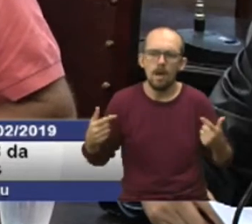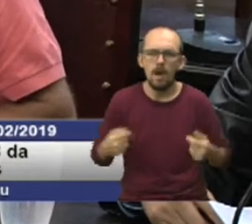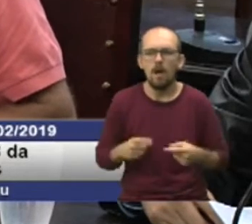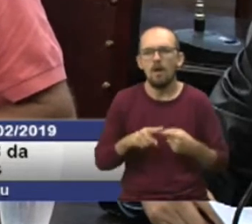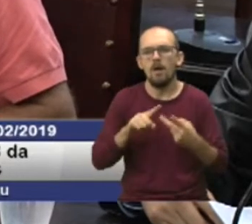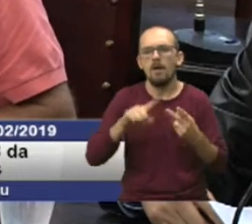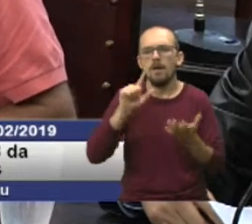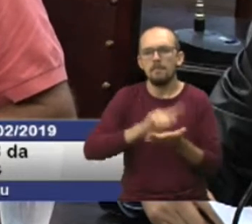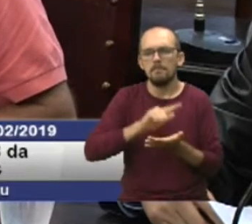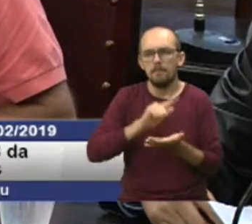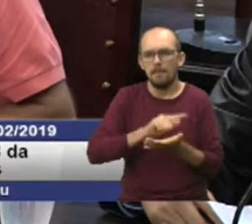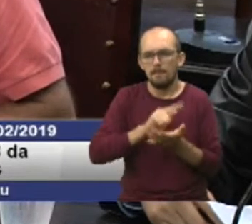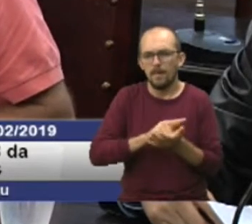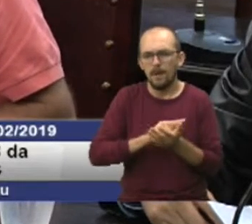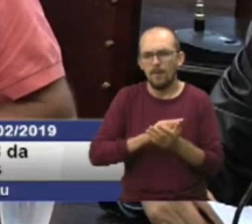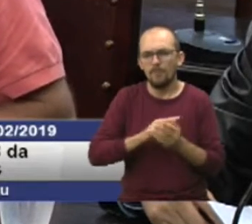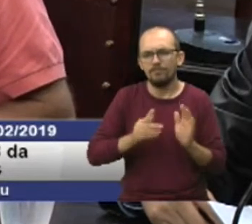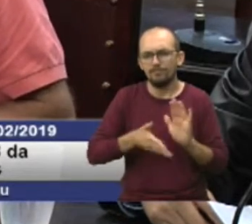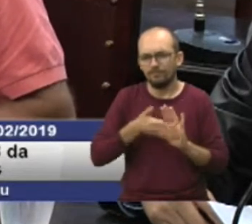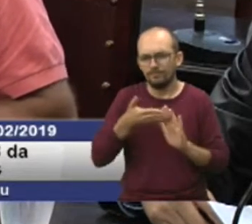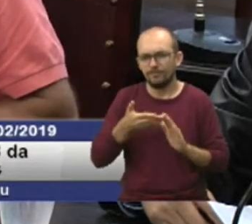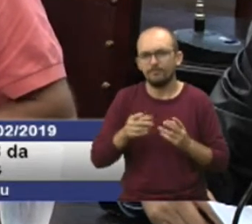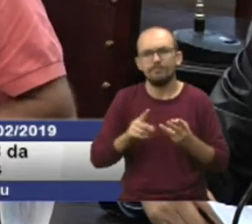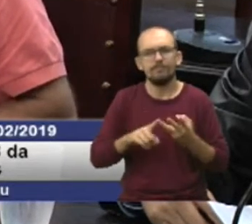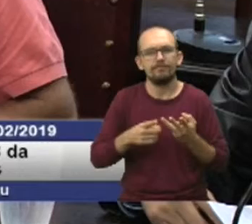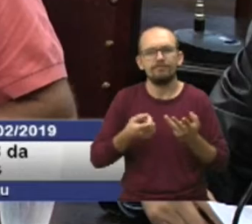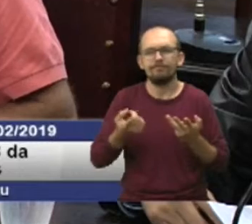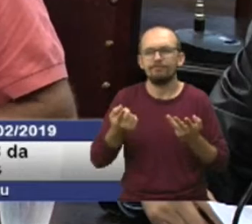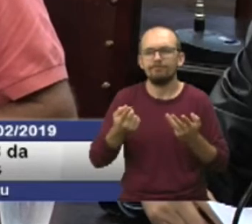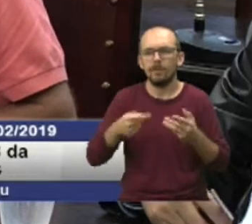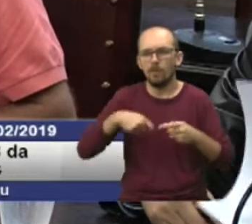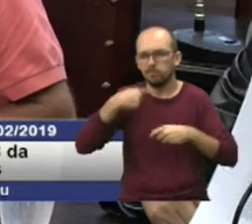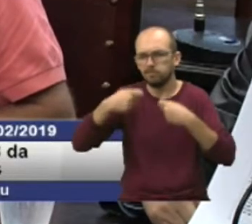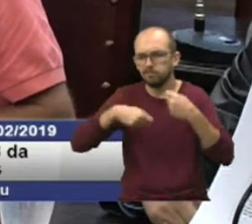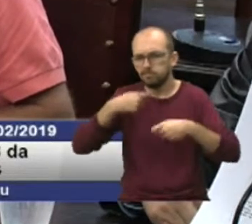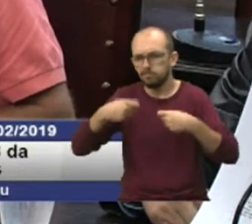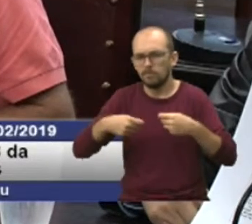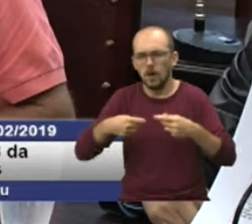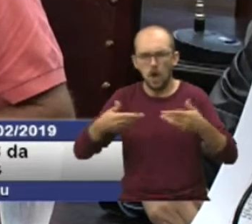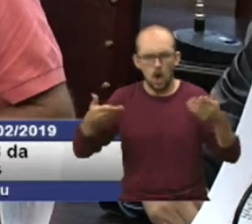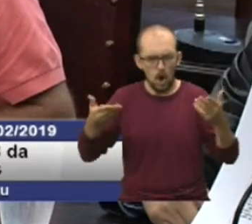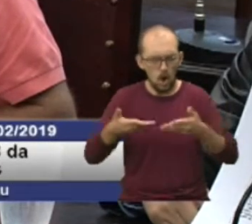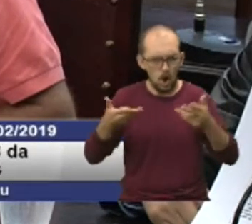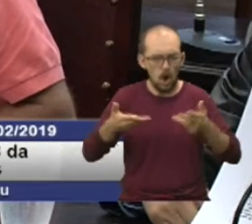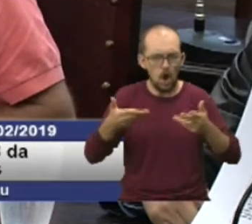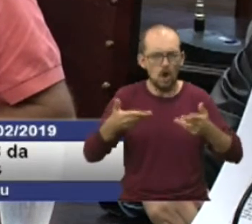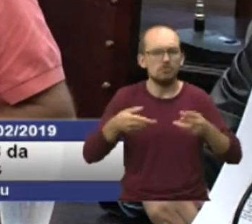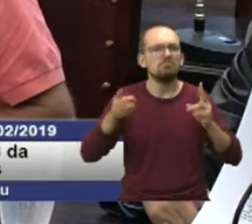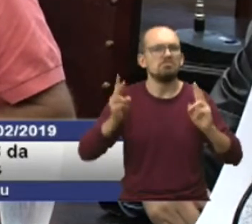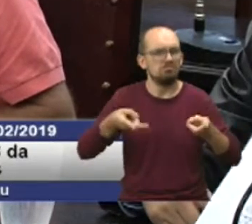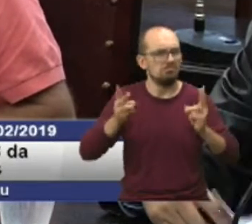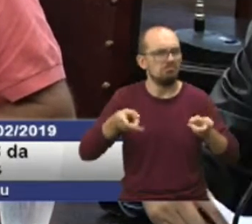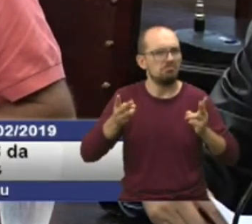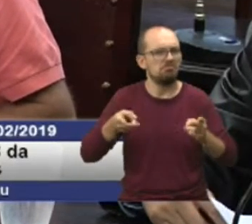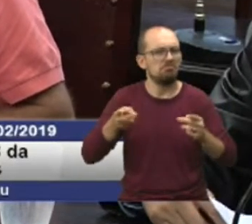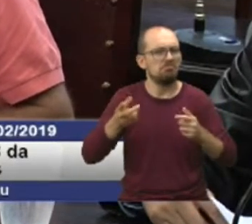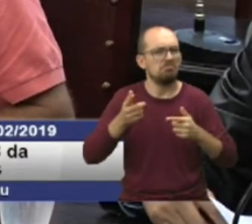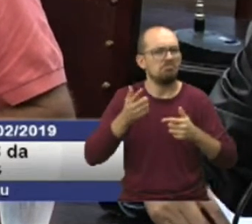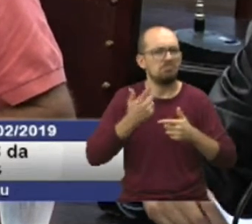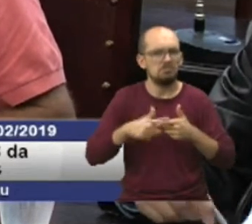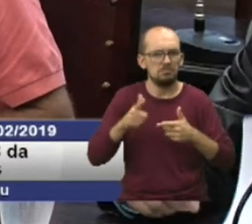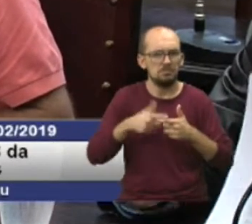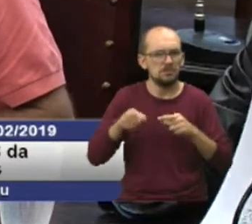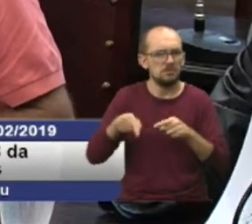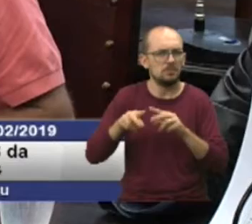papel higiênico, a própria merenda com problema. Hoje ainda existe ainda alguma